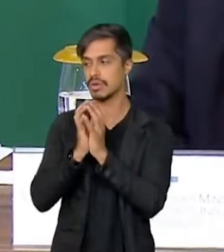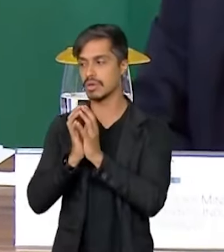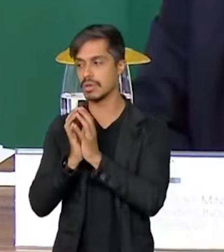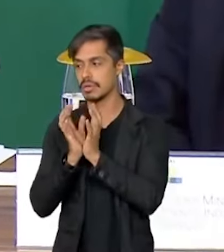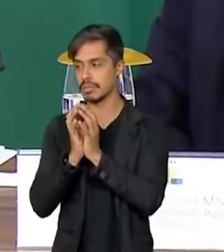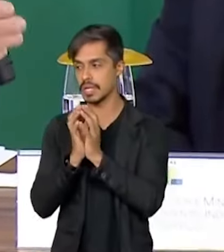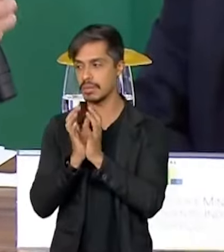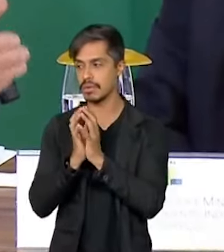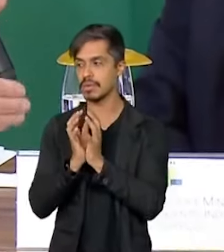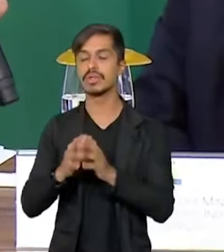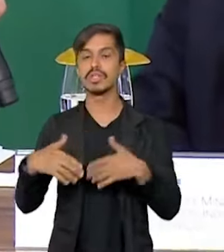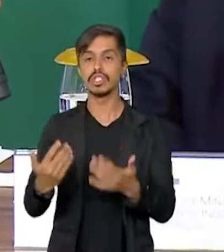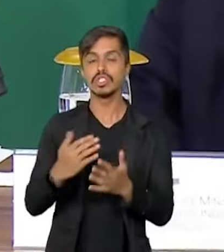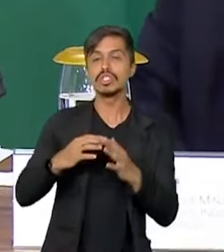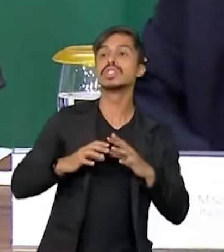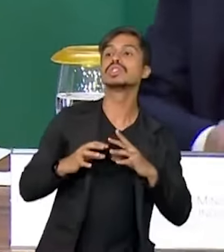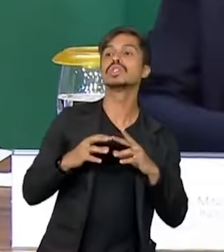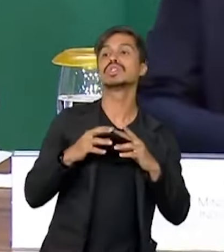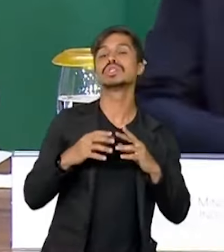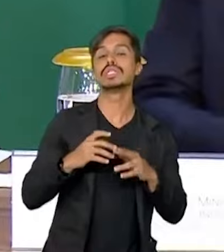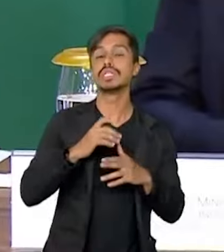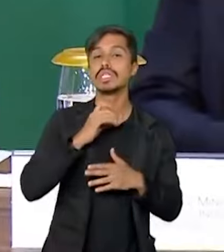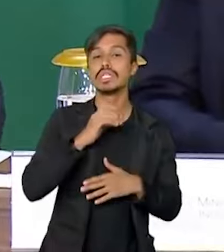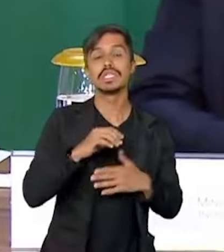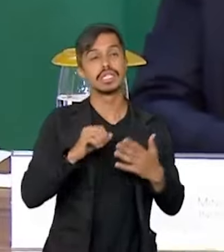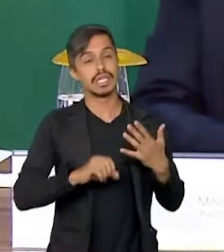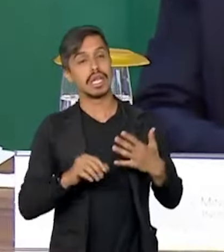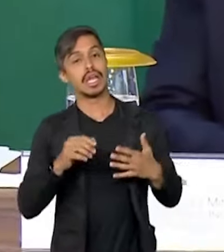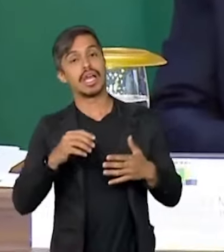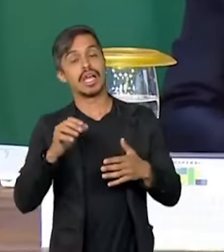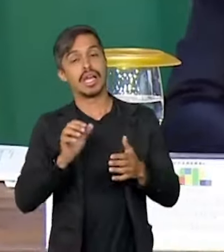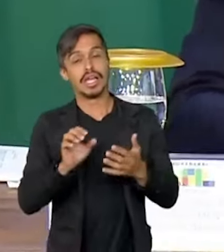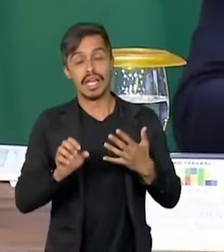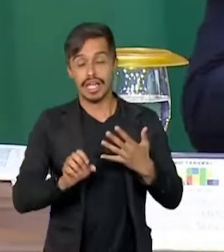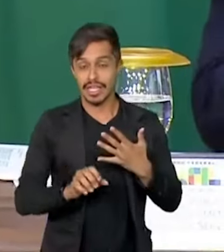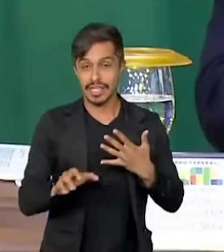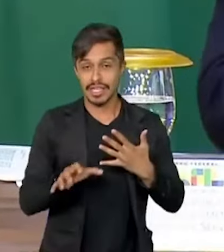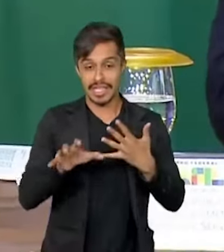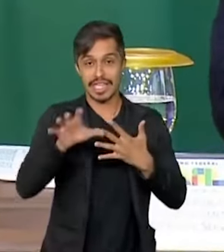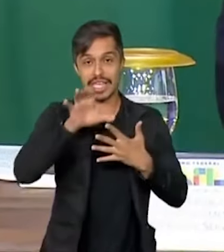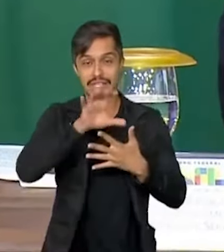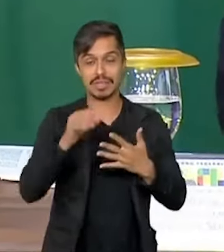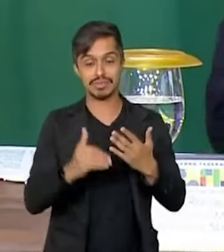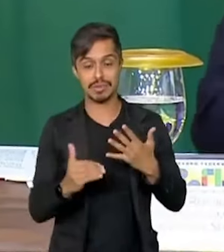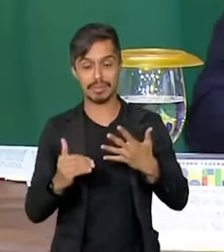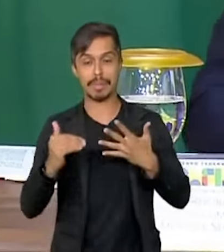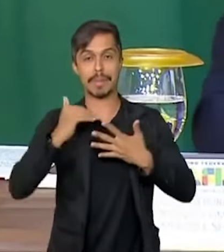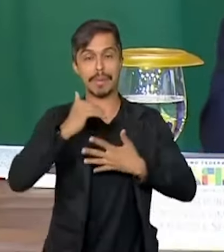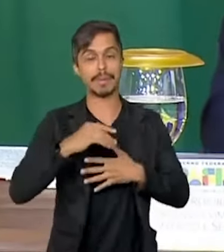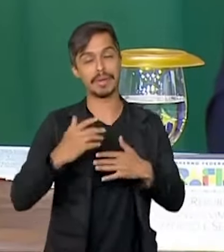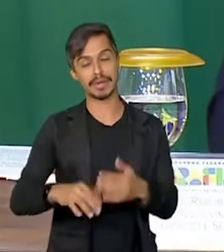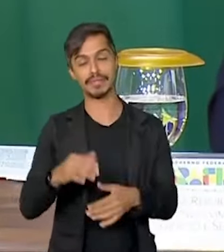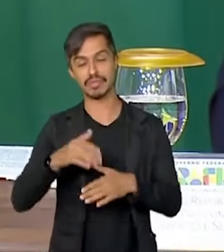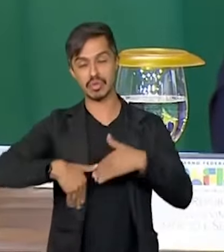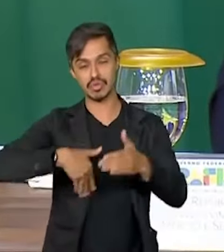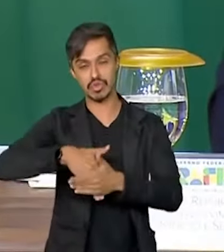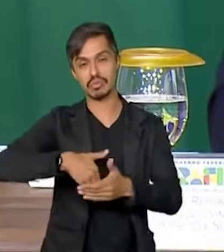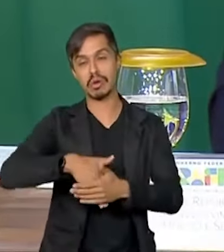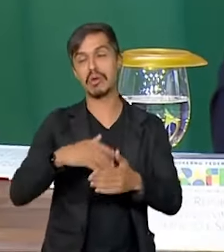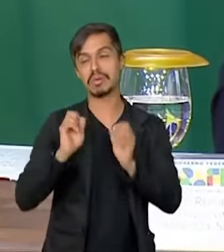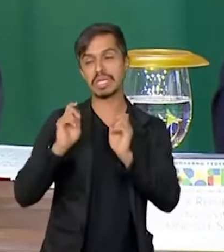A, apesar do meu Corinthians estar mais próximo da Série B do que da Série A, eu quero dizer para vocês, pode ficar